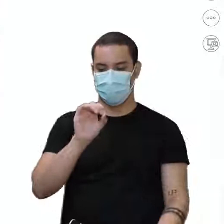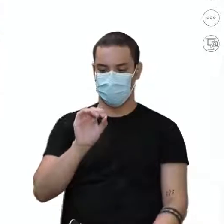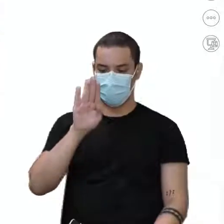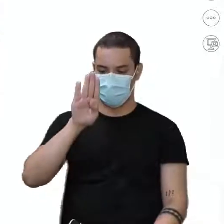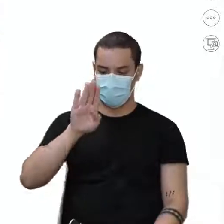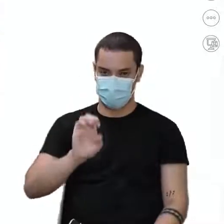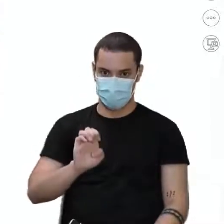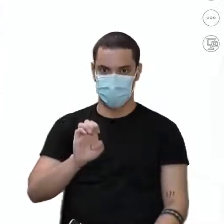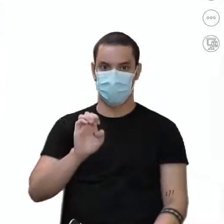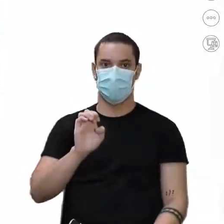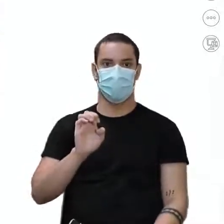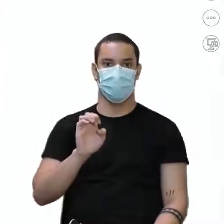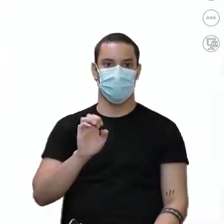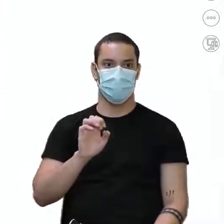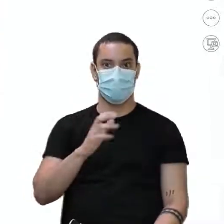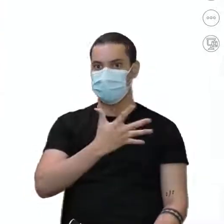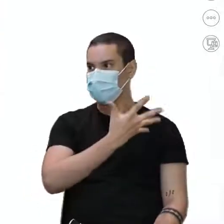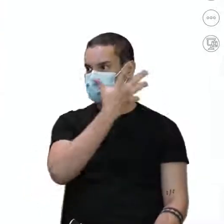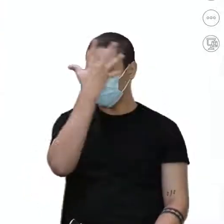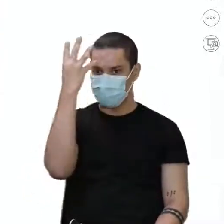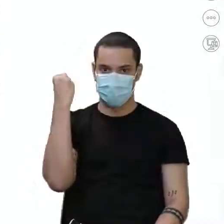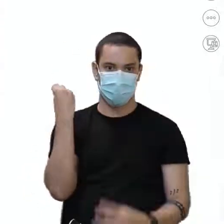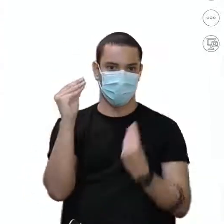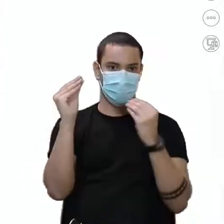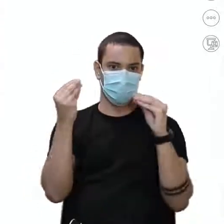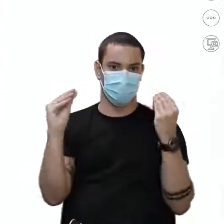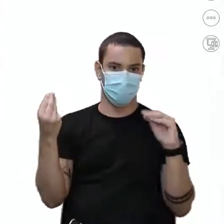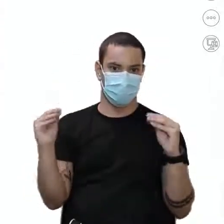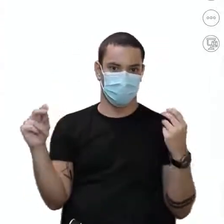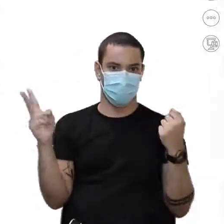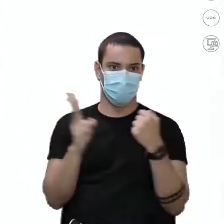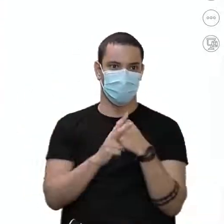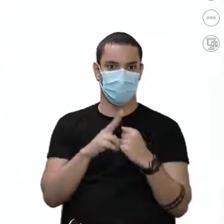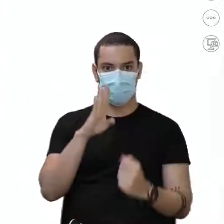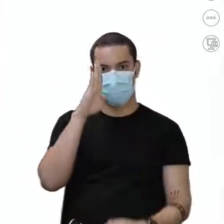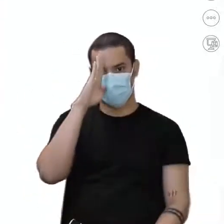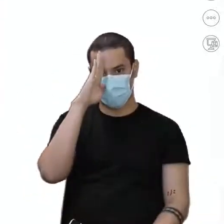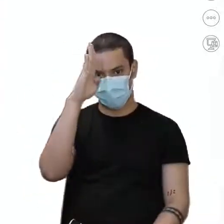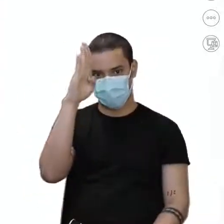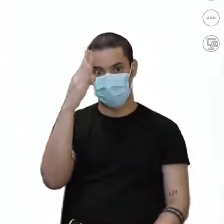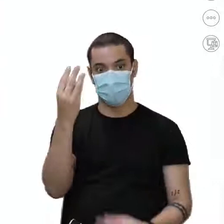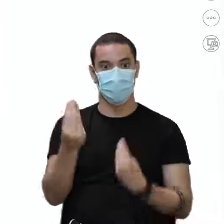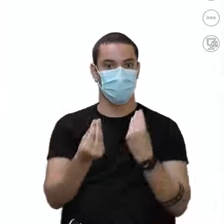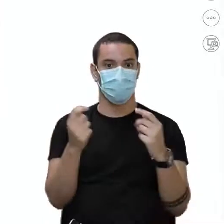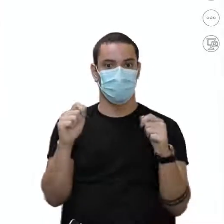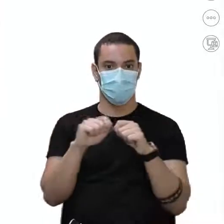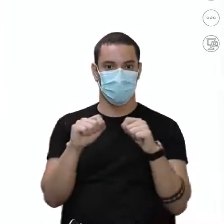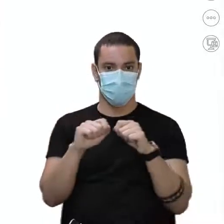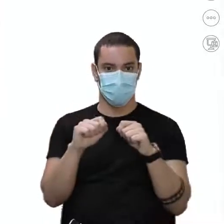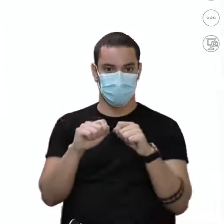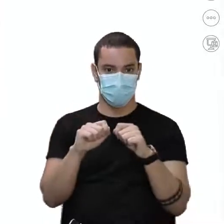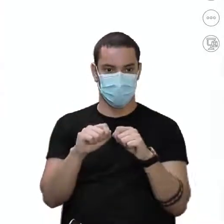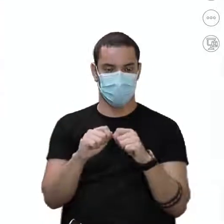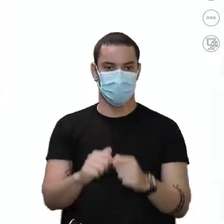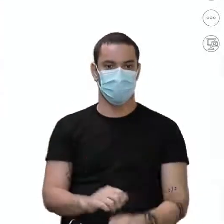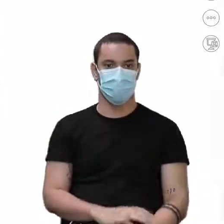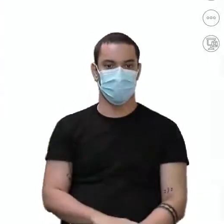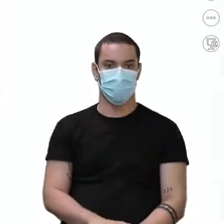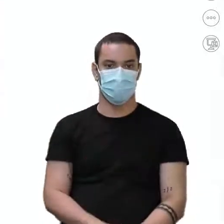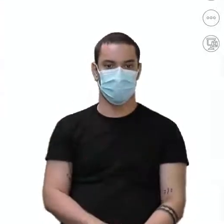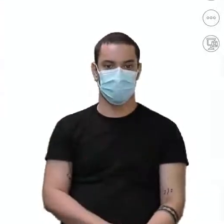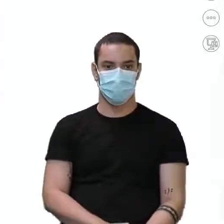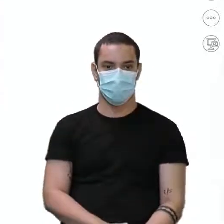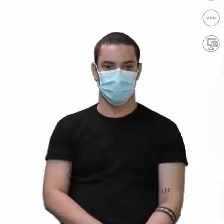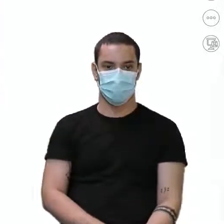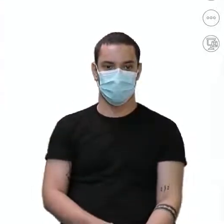não esquecer de colocar a progressão aqui no seu verbo principal. E como é que fica? I haven't been